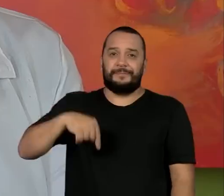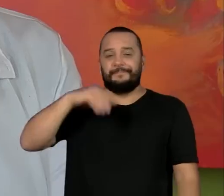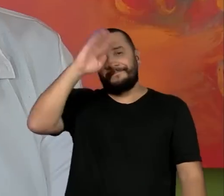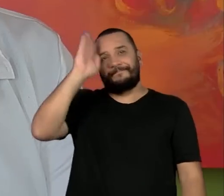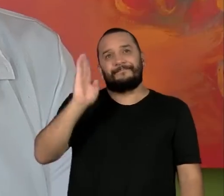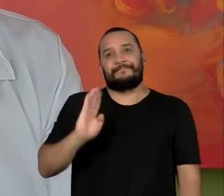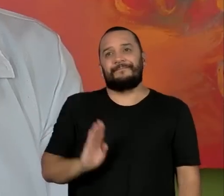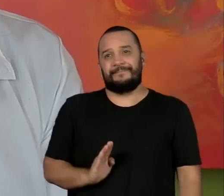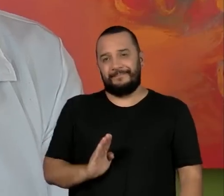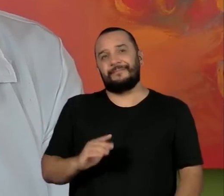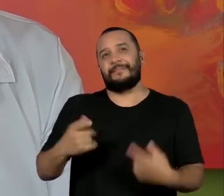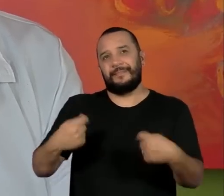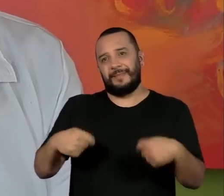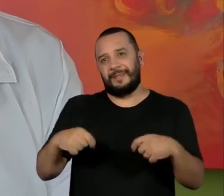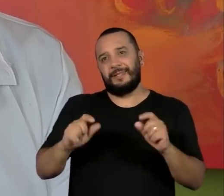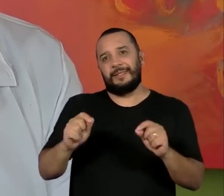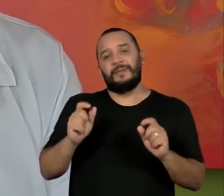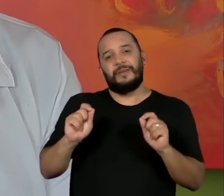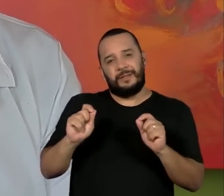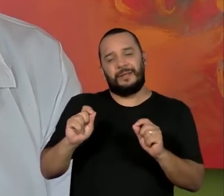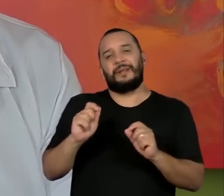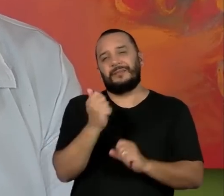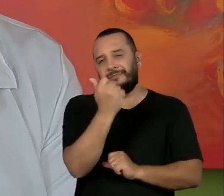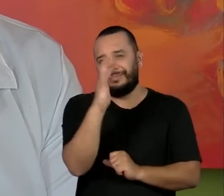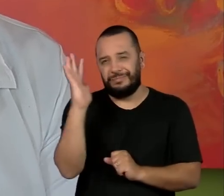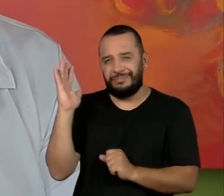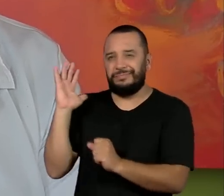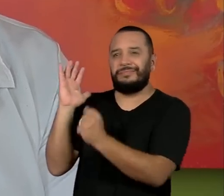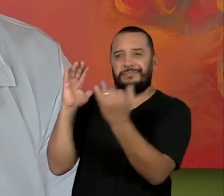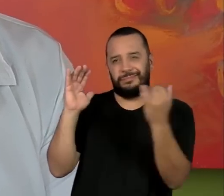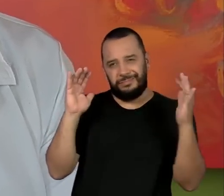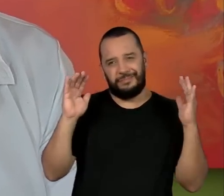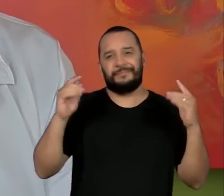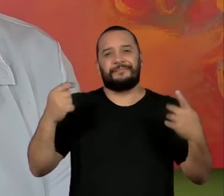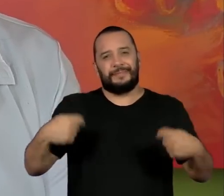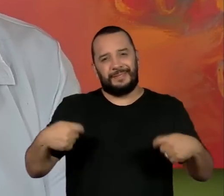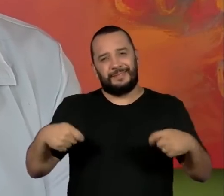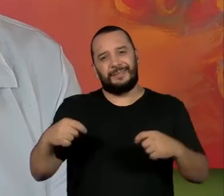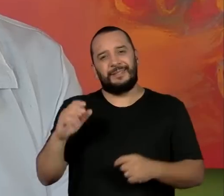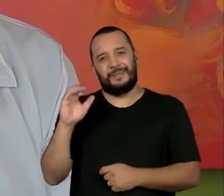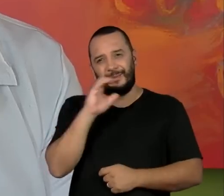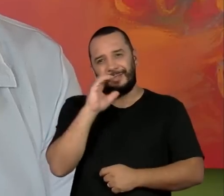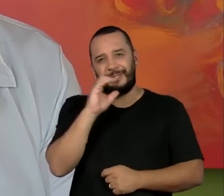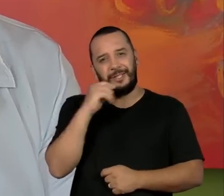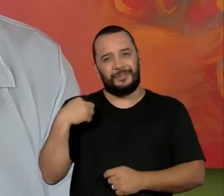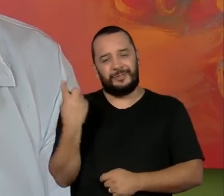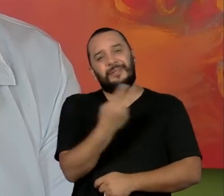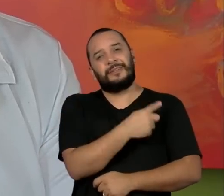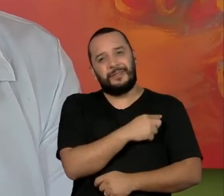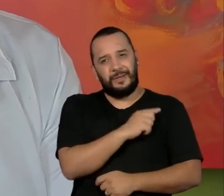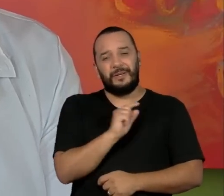né, ele precisa mais do verde, precisa, né, urgentemente que a gente